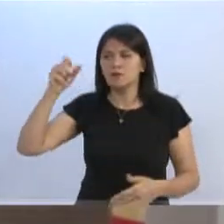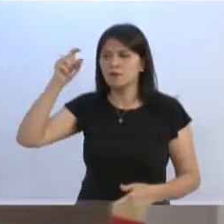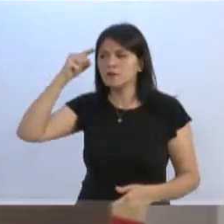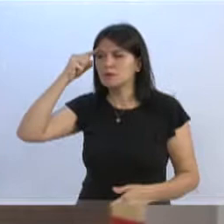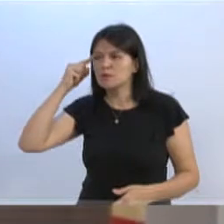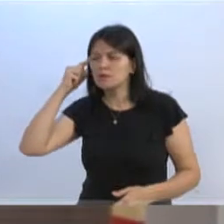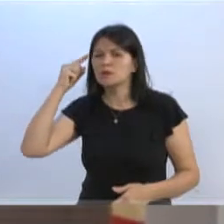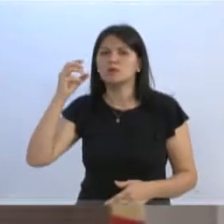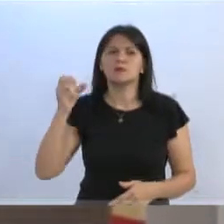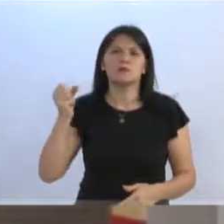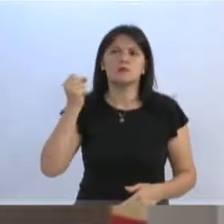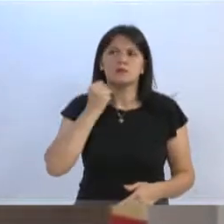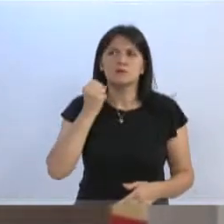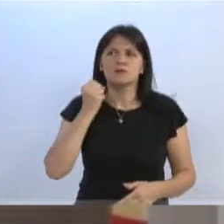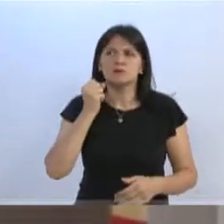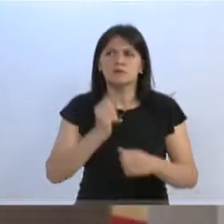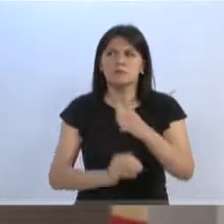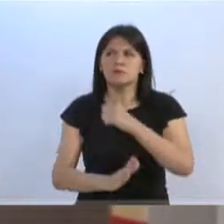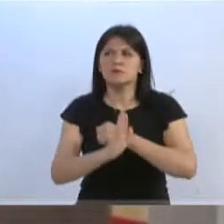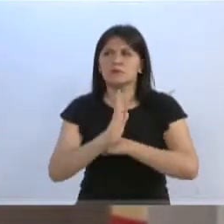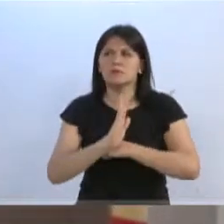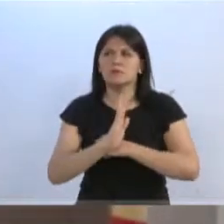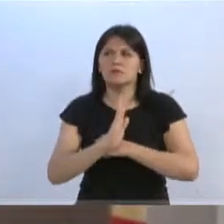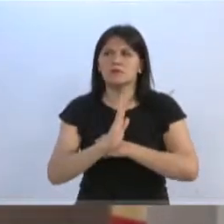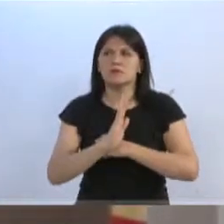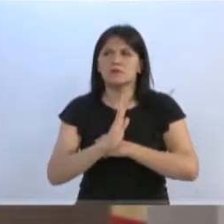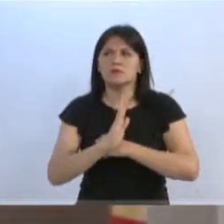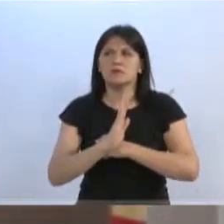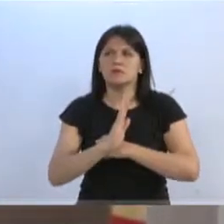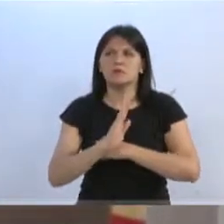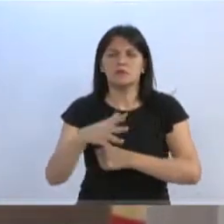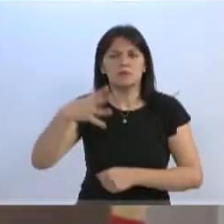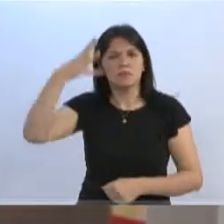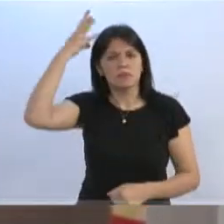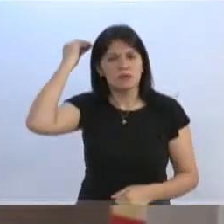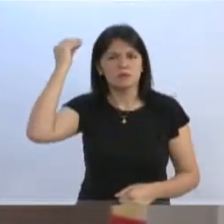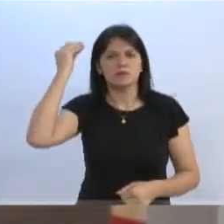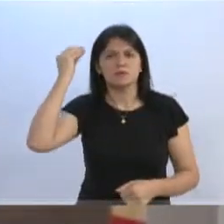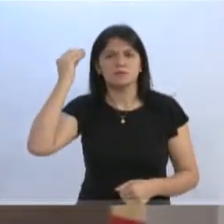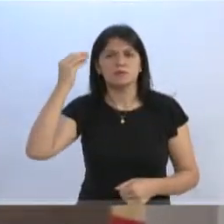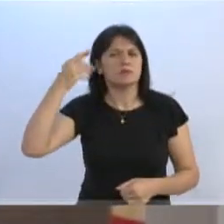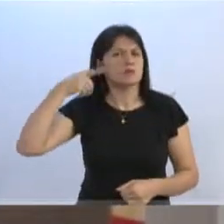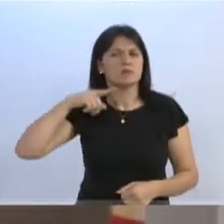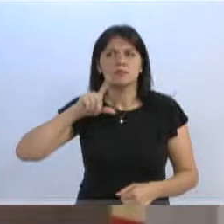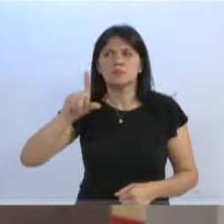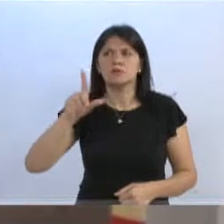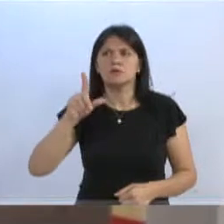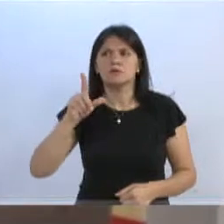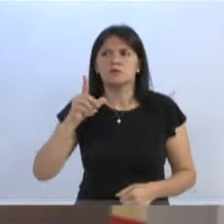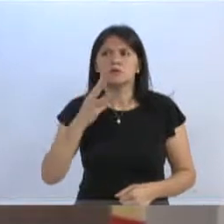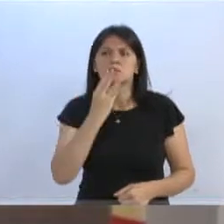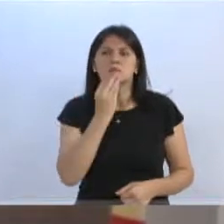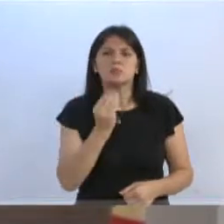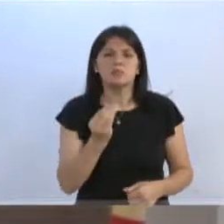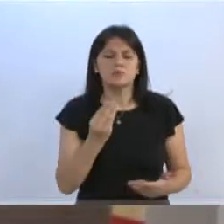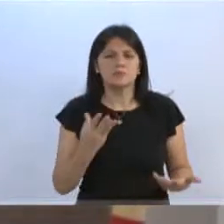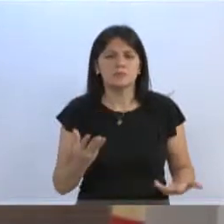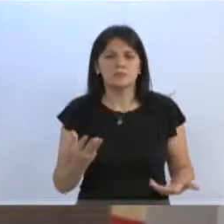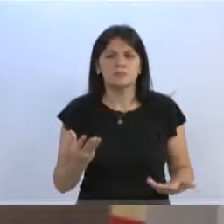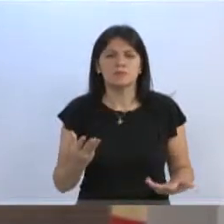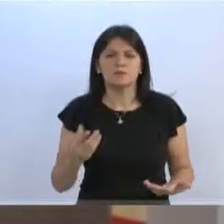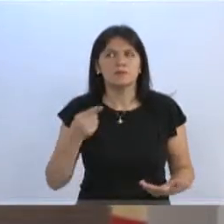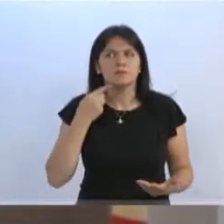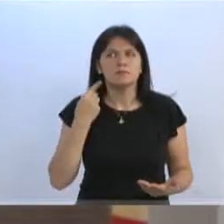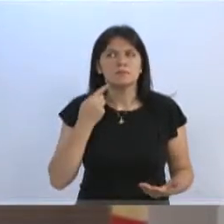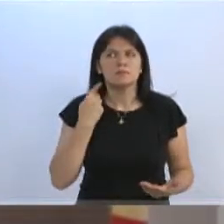Silvio, vereador Zeca Bombeiro, vereador Matias, como não conseguir resolver, Bruno, meu presidente, Lanzarin, como